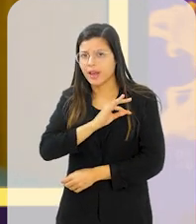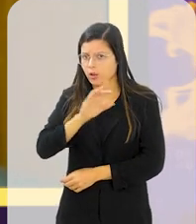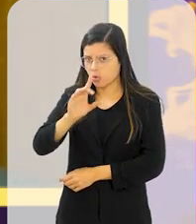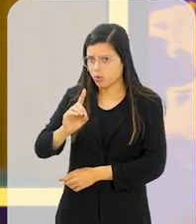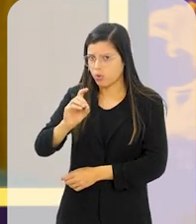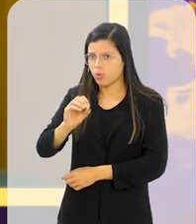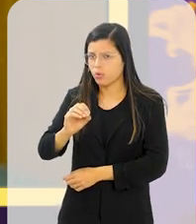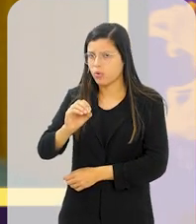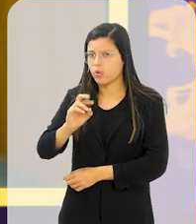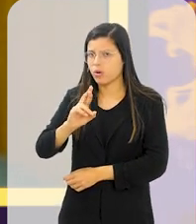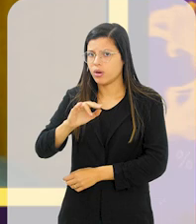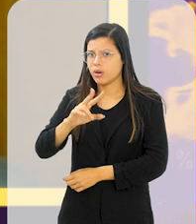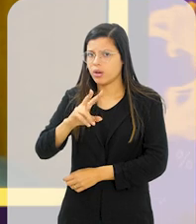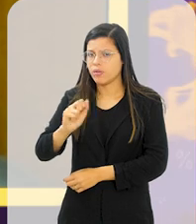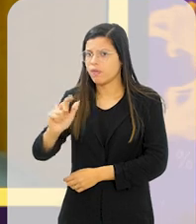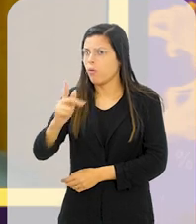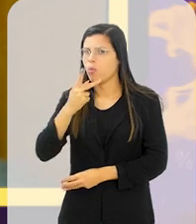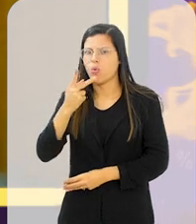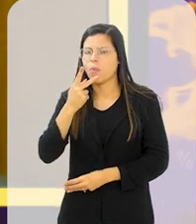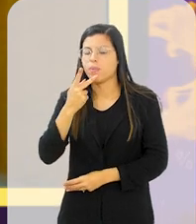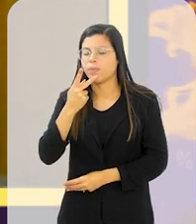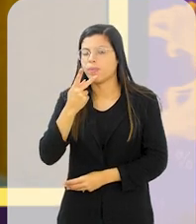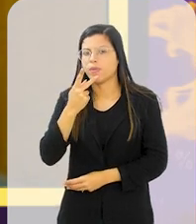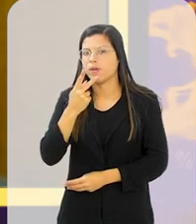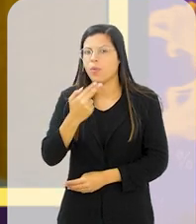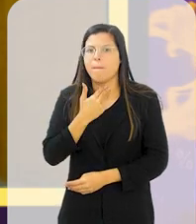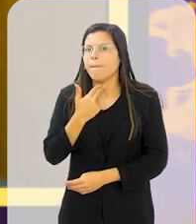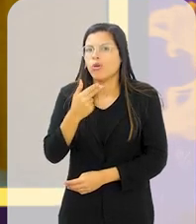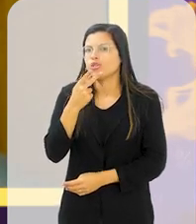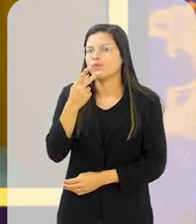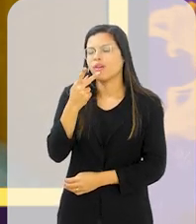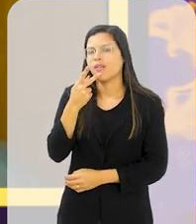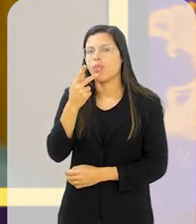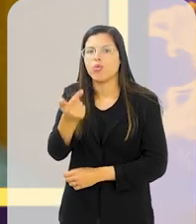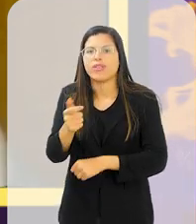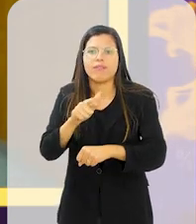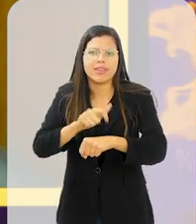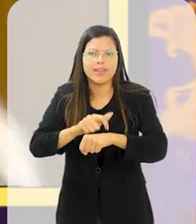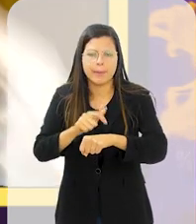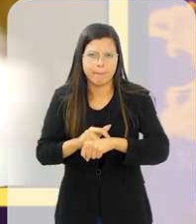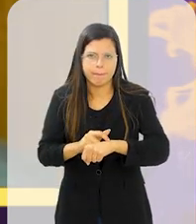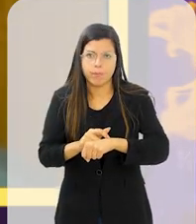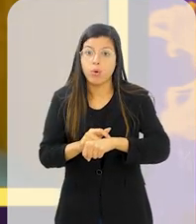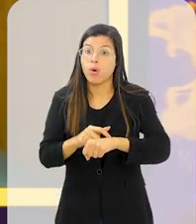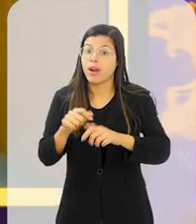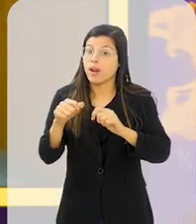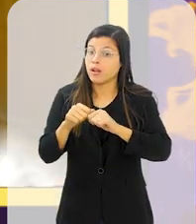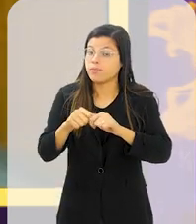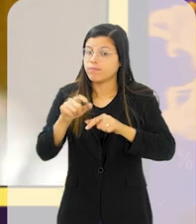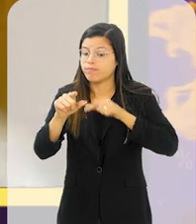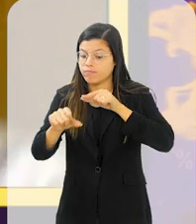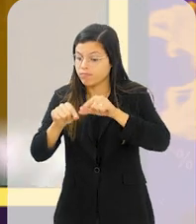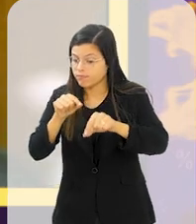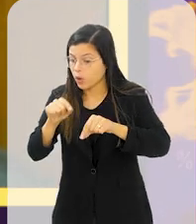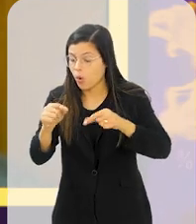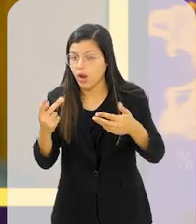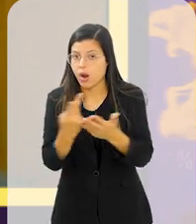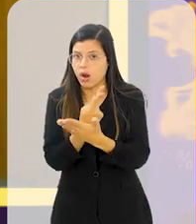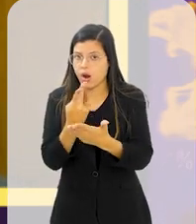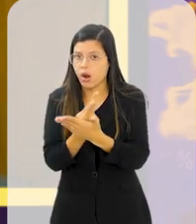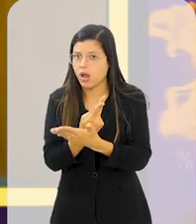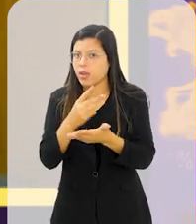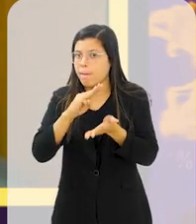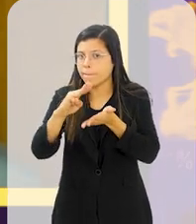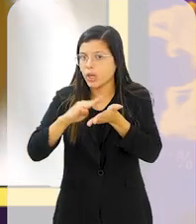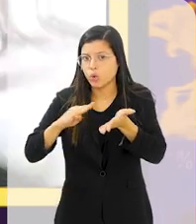a justificativa de que não teve tempo e condições. Isso ele teve. Ele fez escolhas erradas na metodologia de jogo